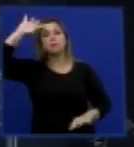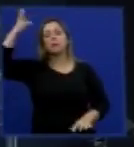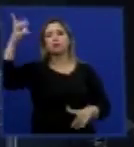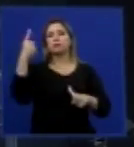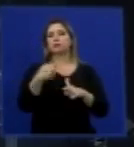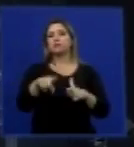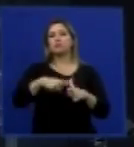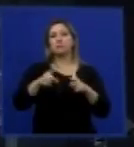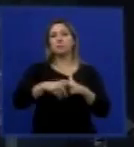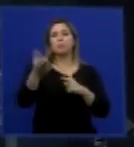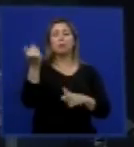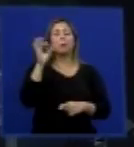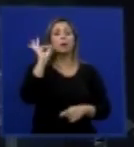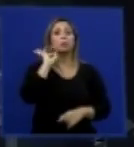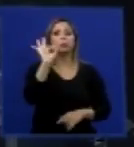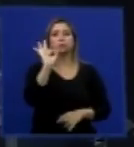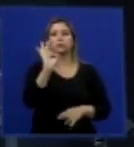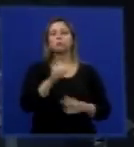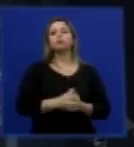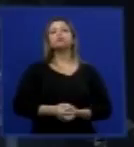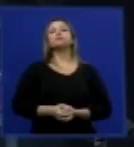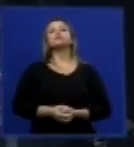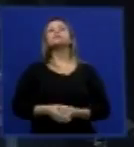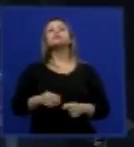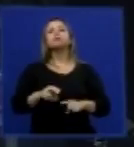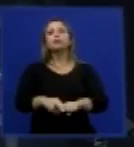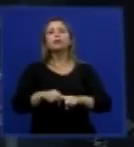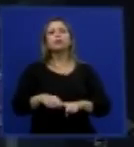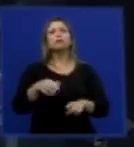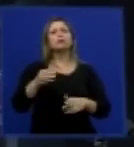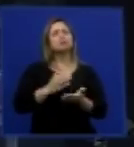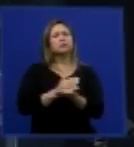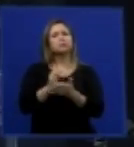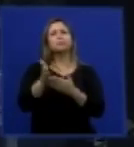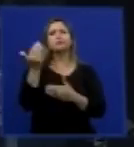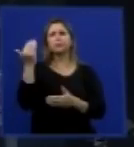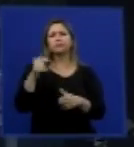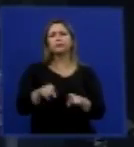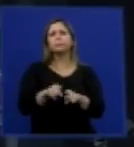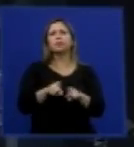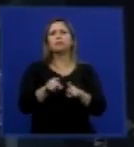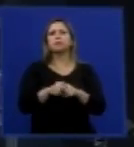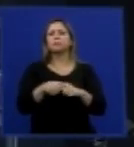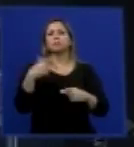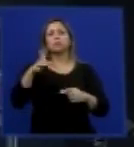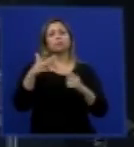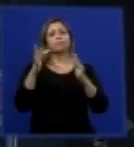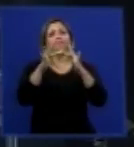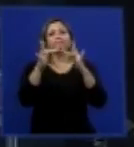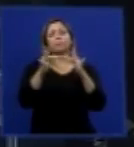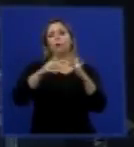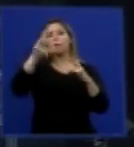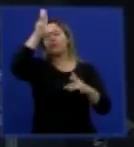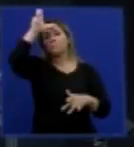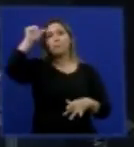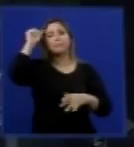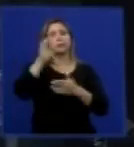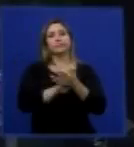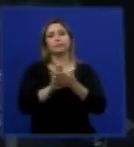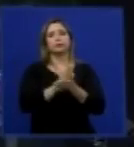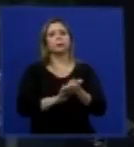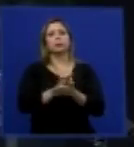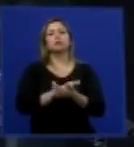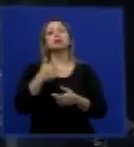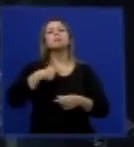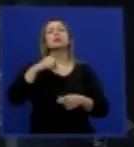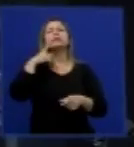estes problemas a partir de uma determinada época mesmo Sem contato com a prefeitura Tive notícias que uma